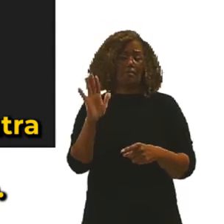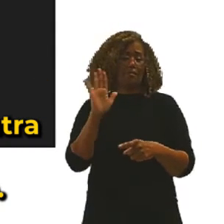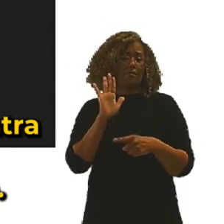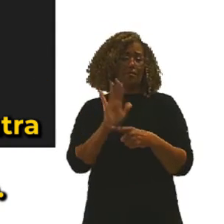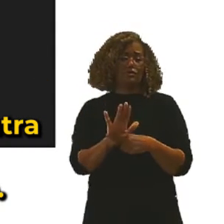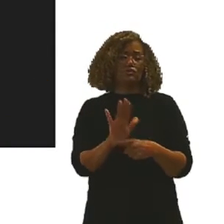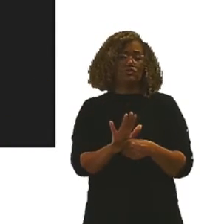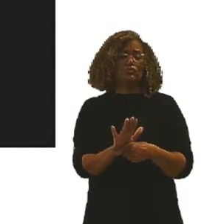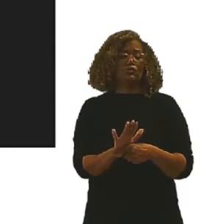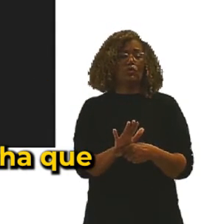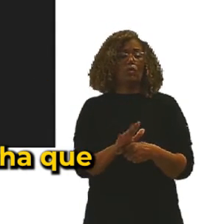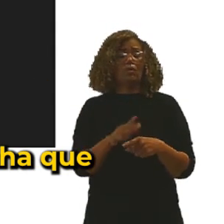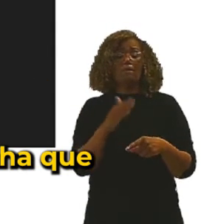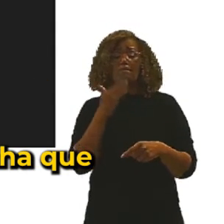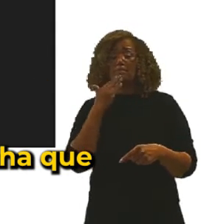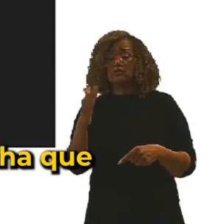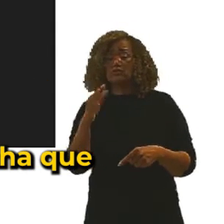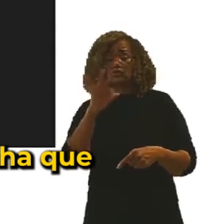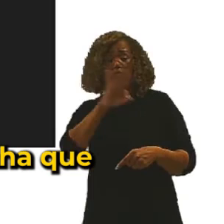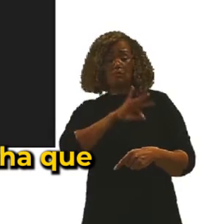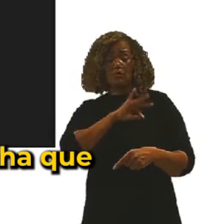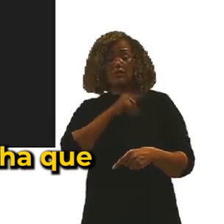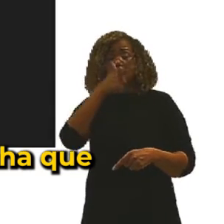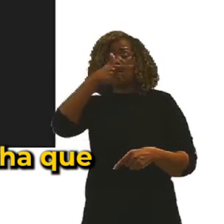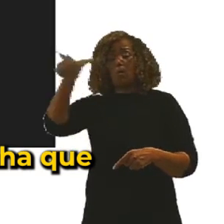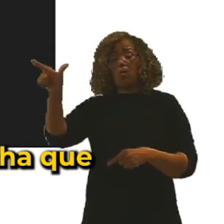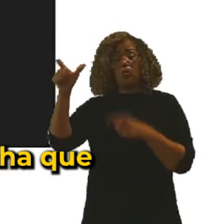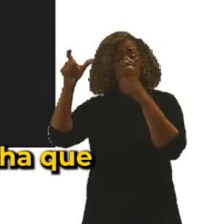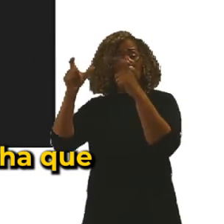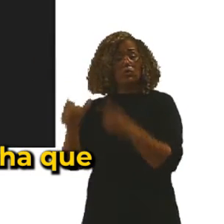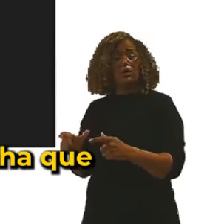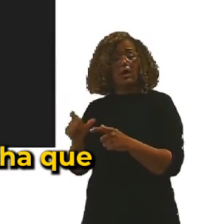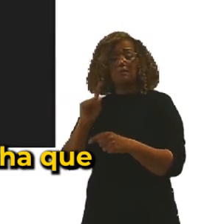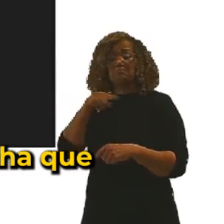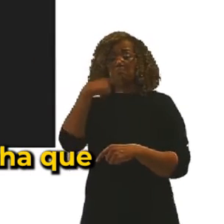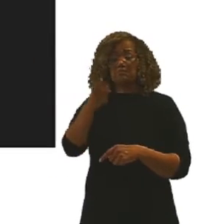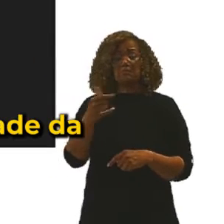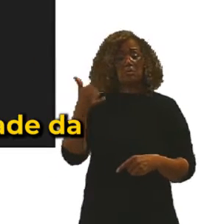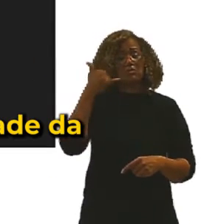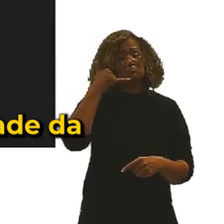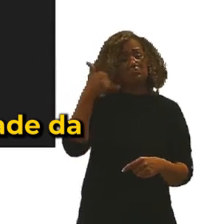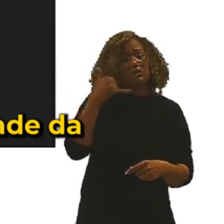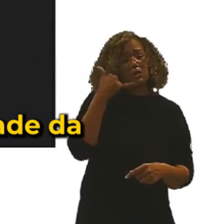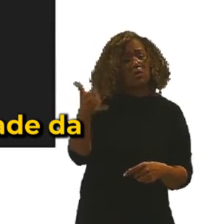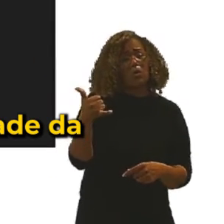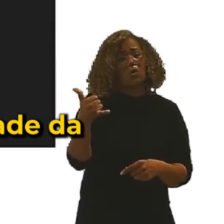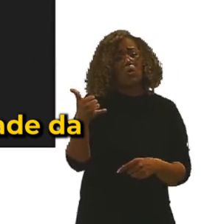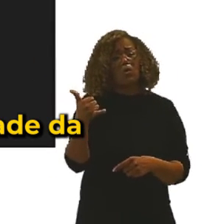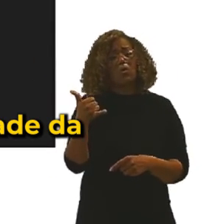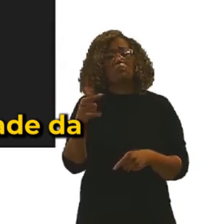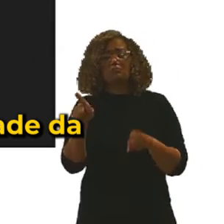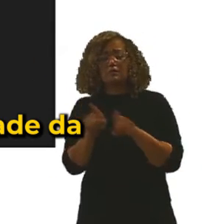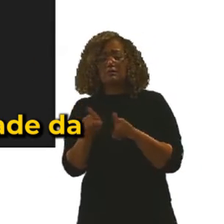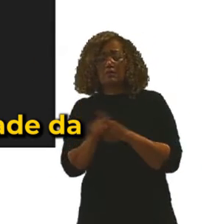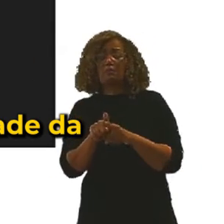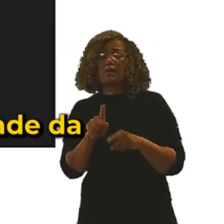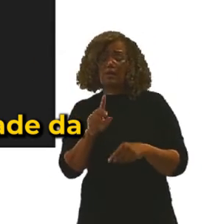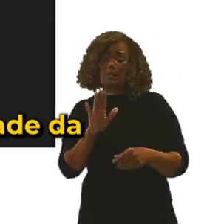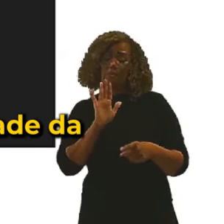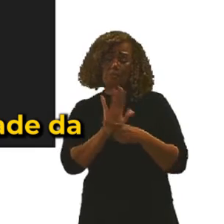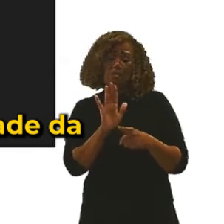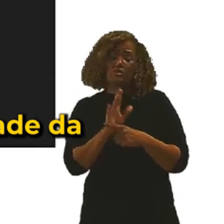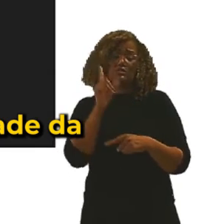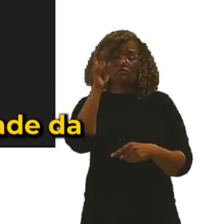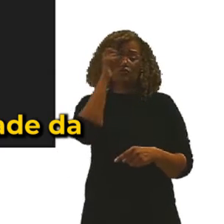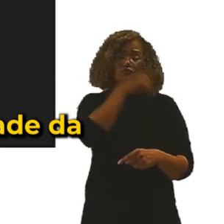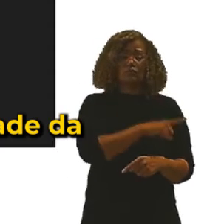para outra circunscrição. Depois disse que telefonou e falava que tinha que apurar se era verdade. Esse bilhete nos mostra o quê? A dificuldade da mulher na rota